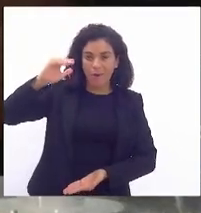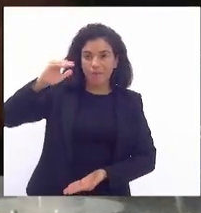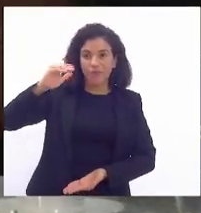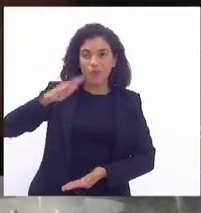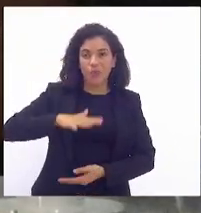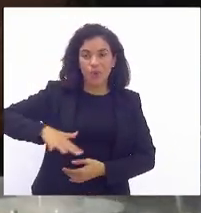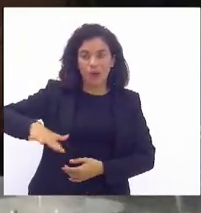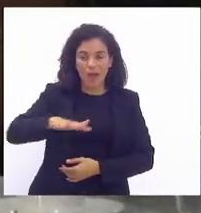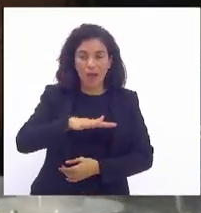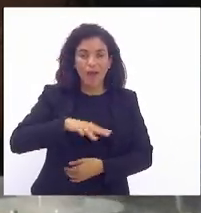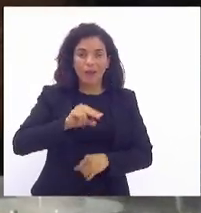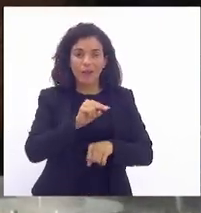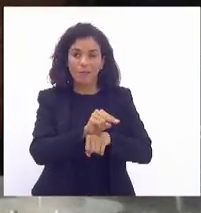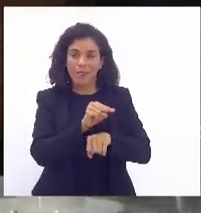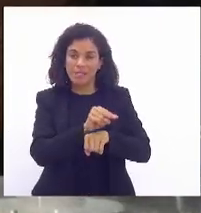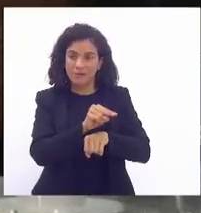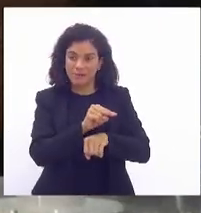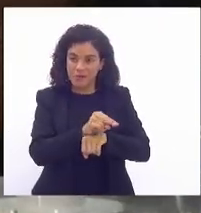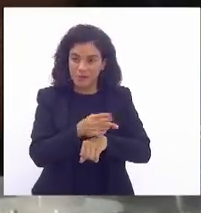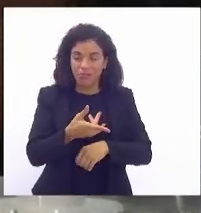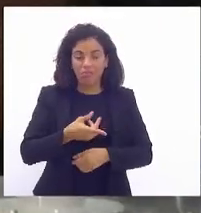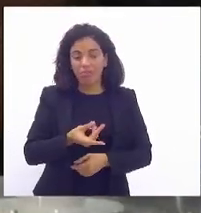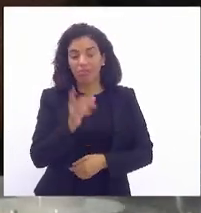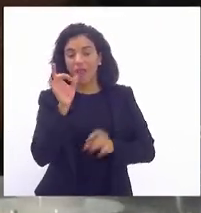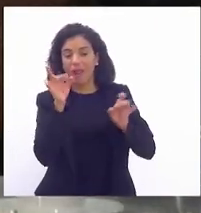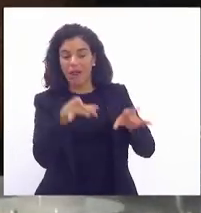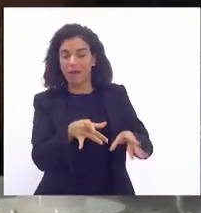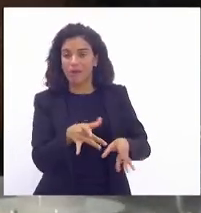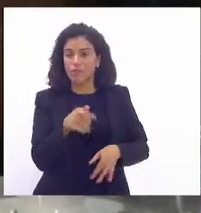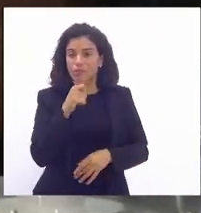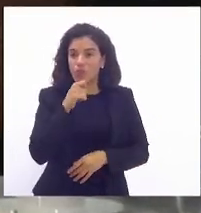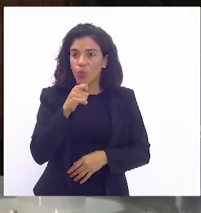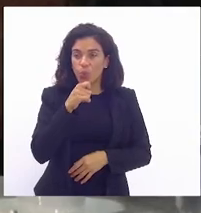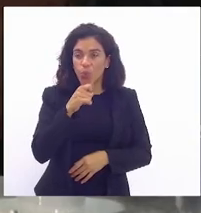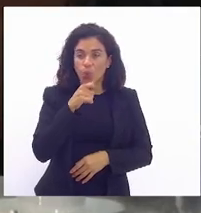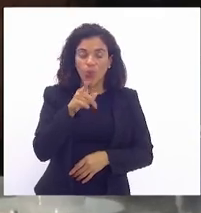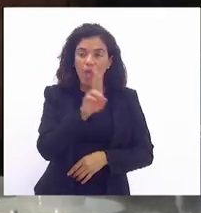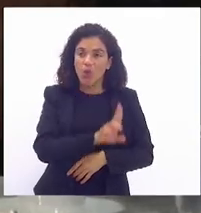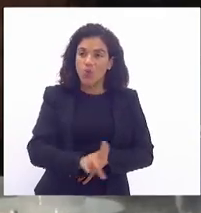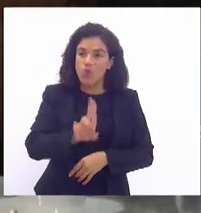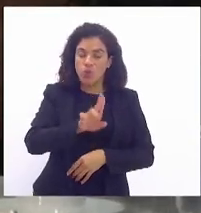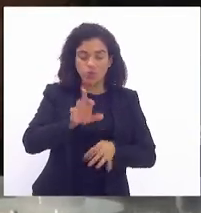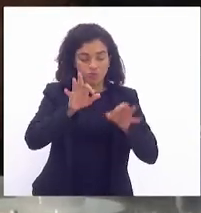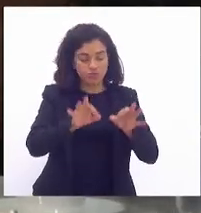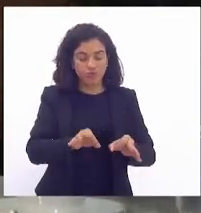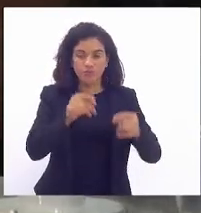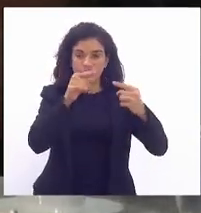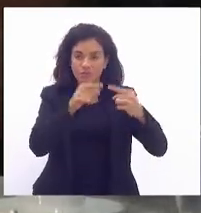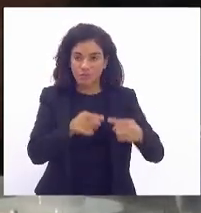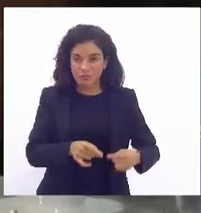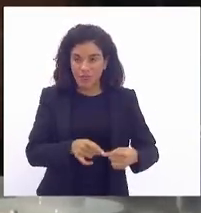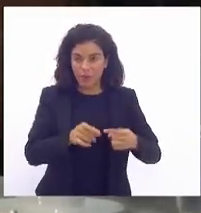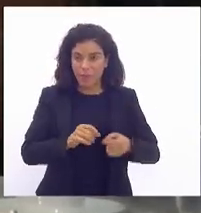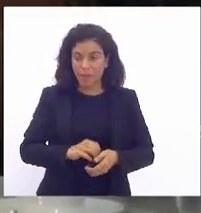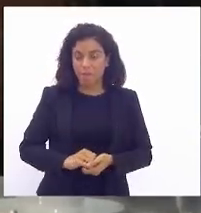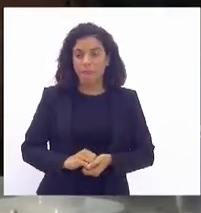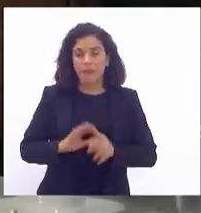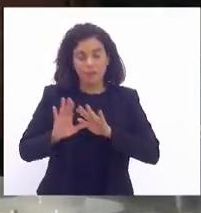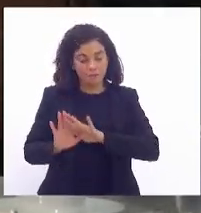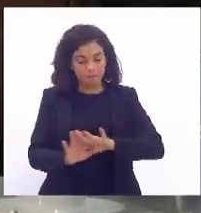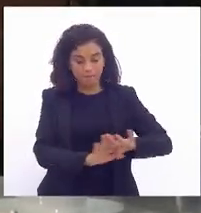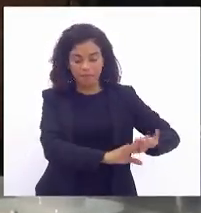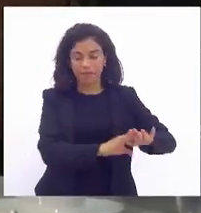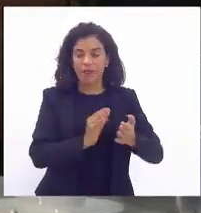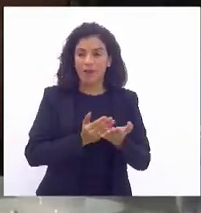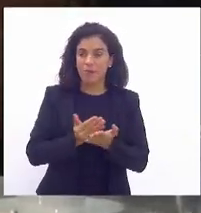de preservação permanente e está lá. Não está tendo destinação ambientalmente adequada. Bom, dito isso, vou iniciar